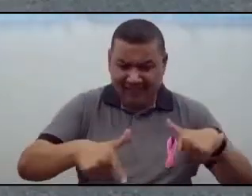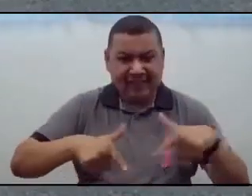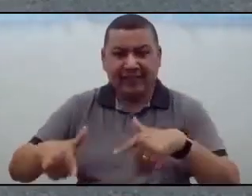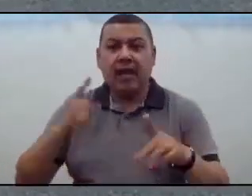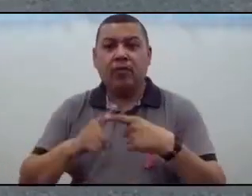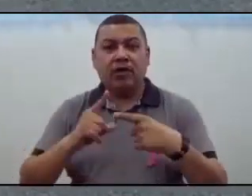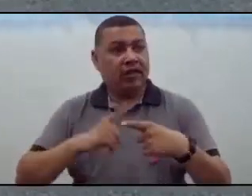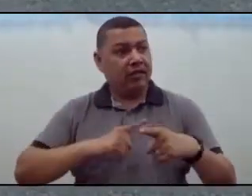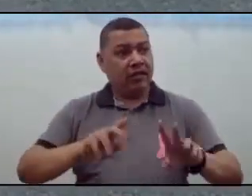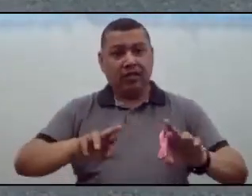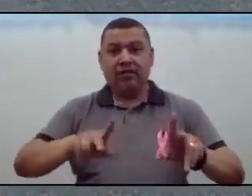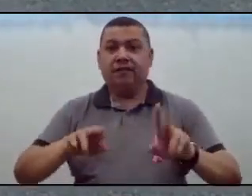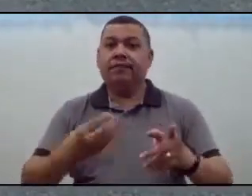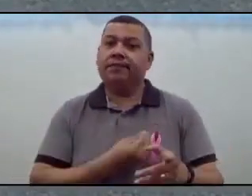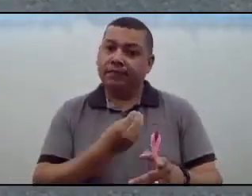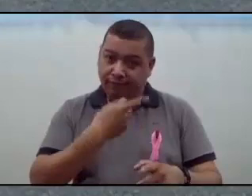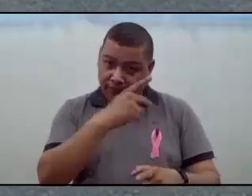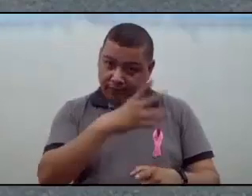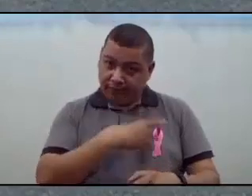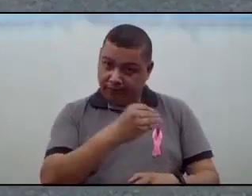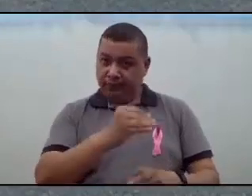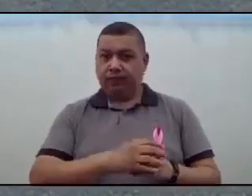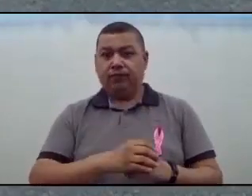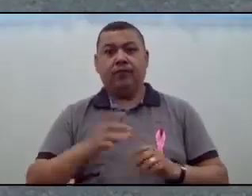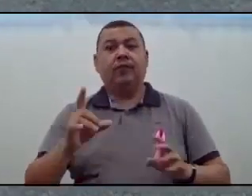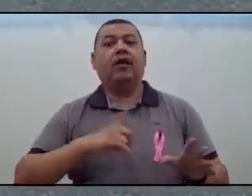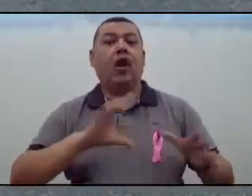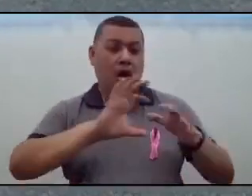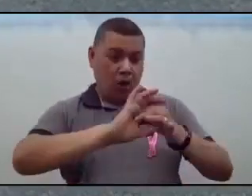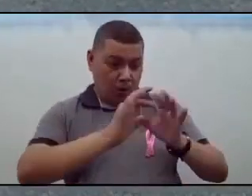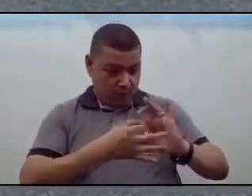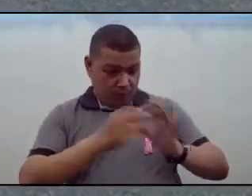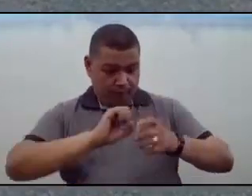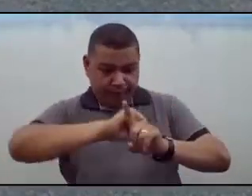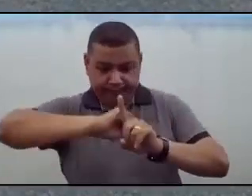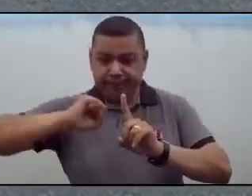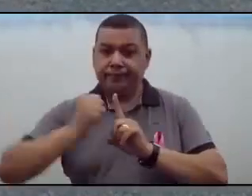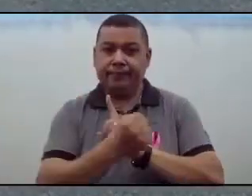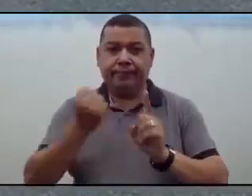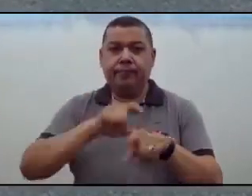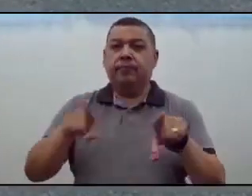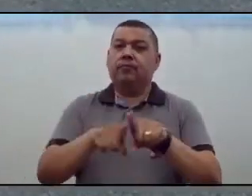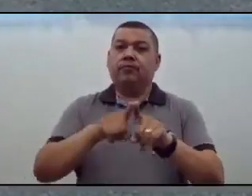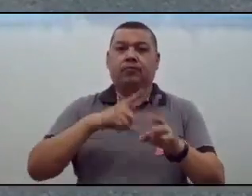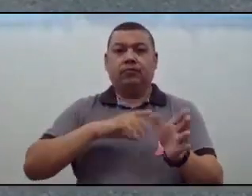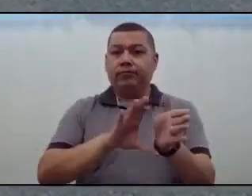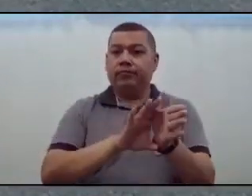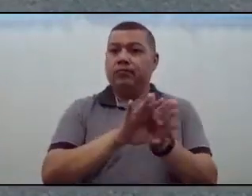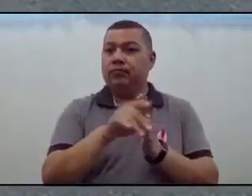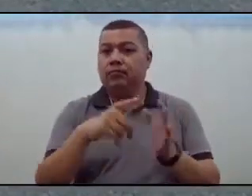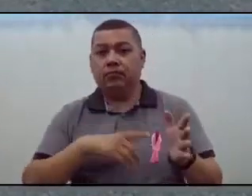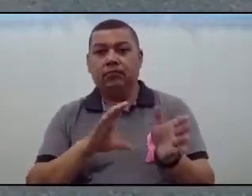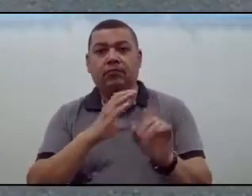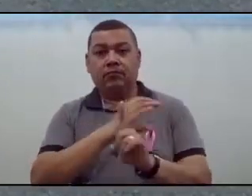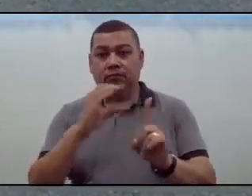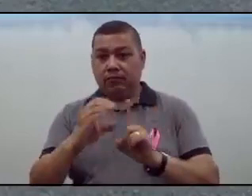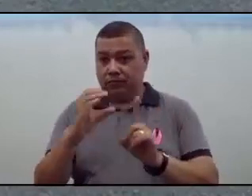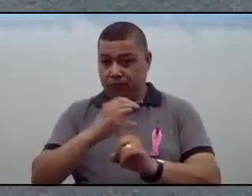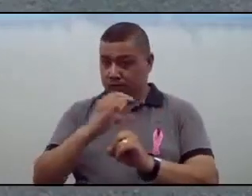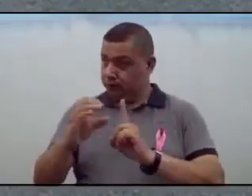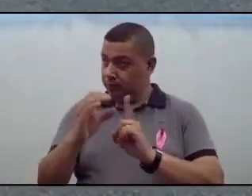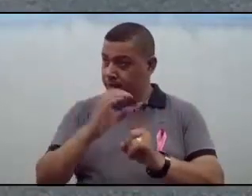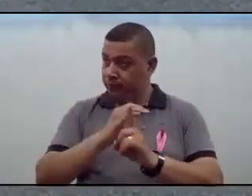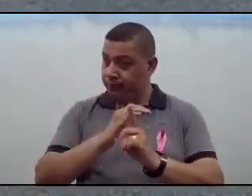venha a ser inserida no contexto social de uma cidade,